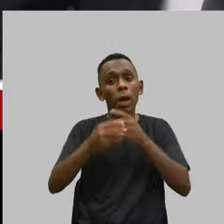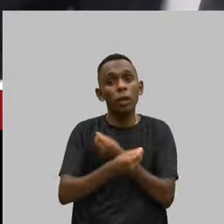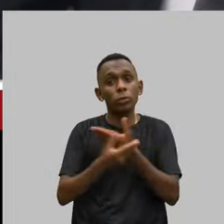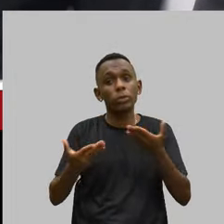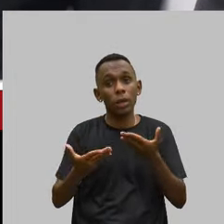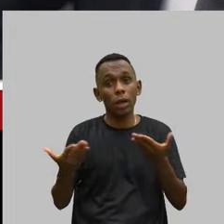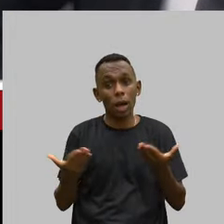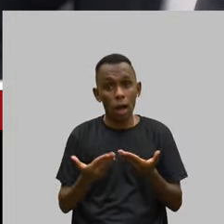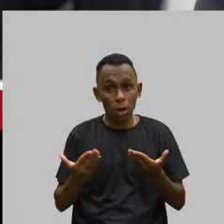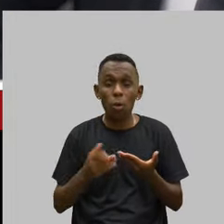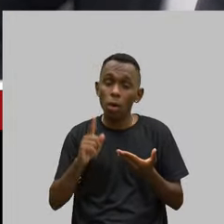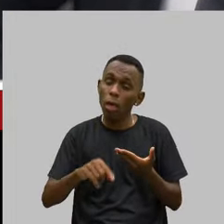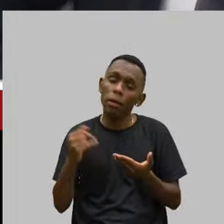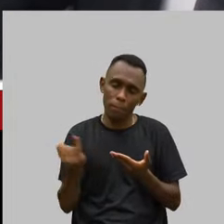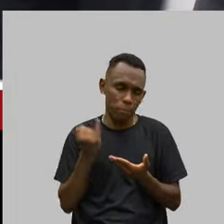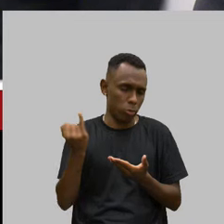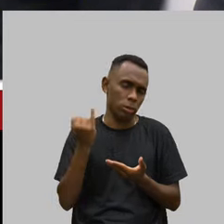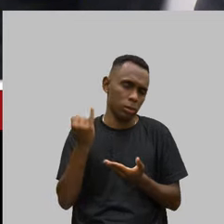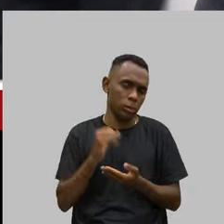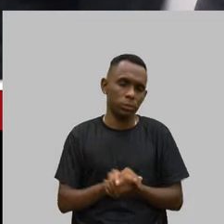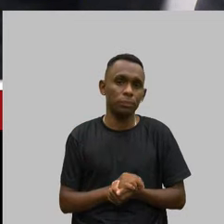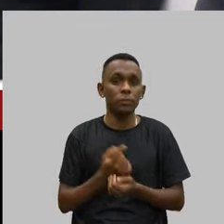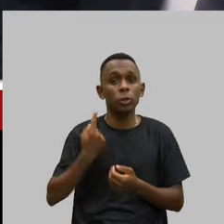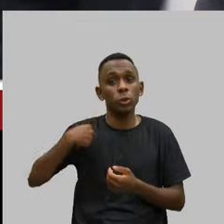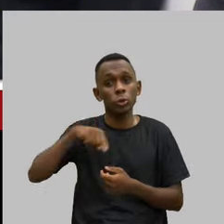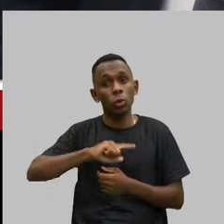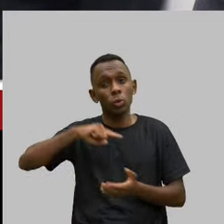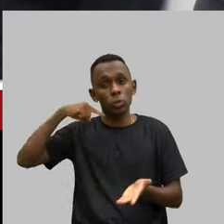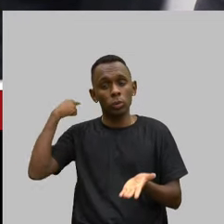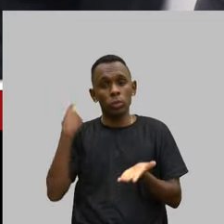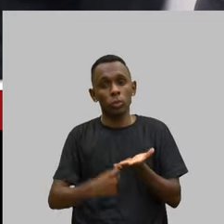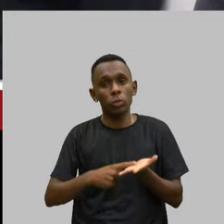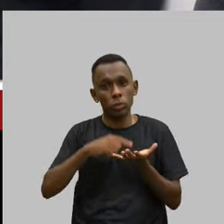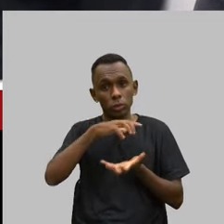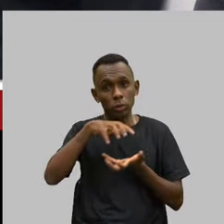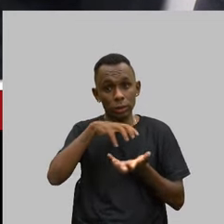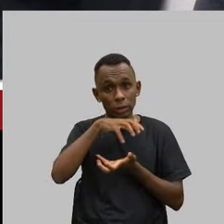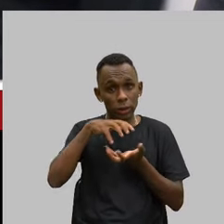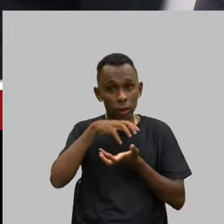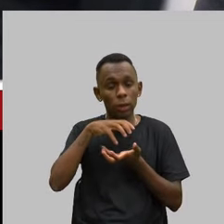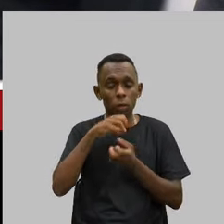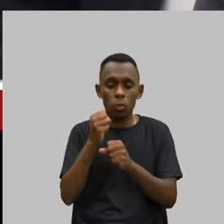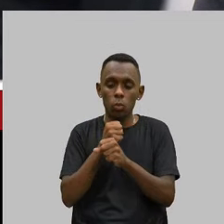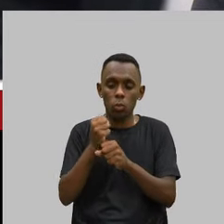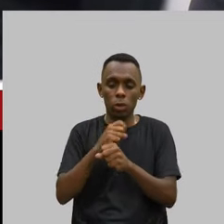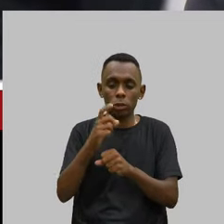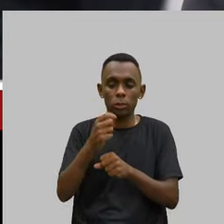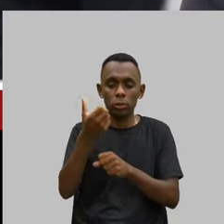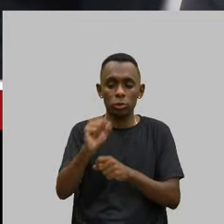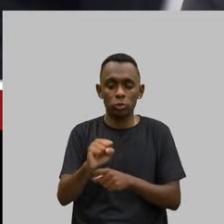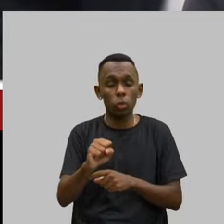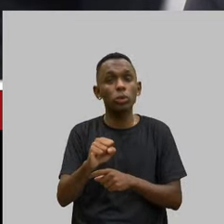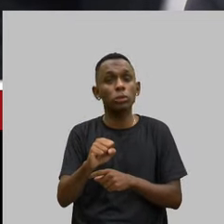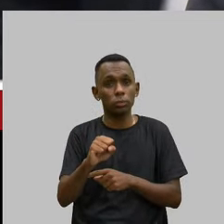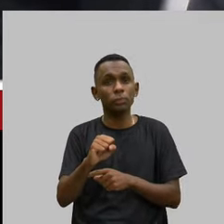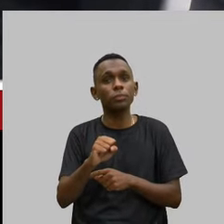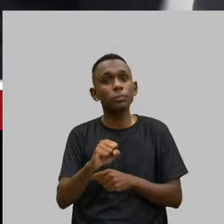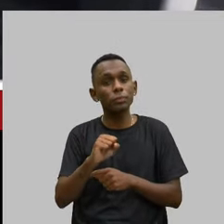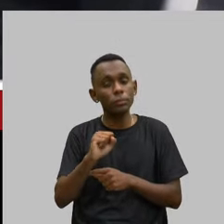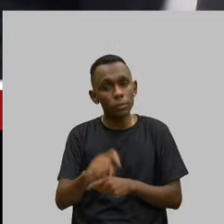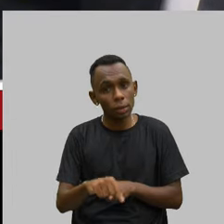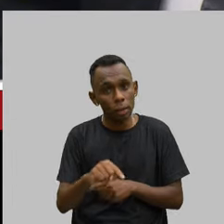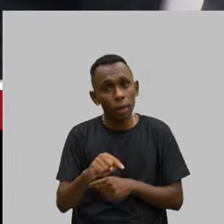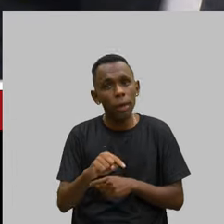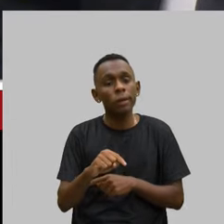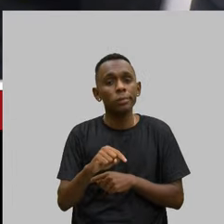também desconsiderar Então a gente tem um acordo de greve eh realizado em 2018 pela weng que tá na nossa